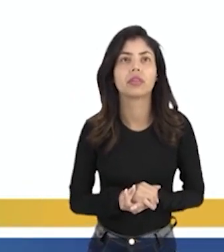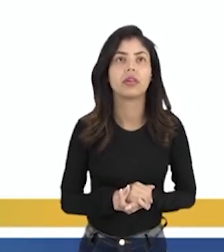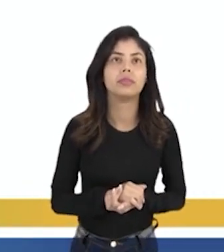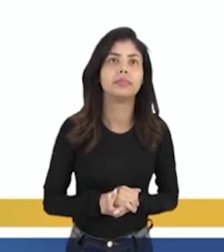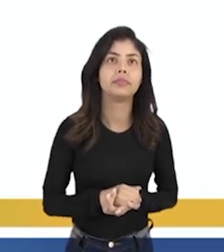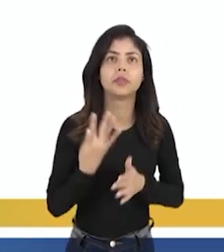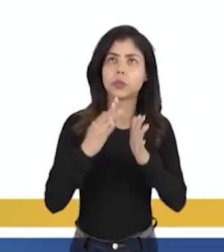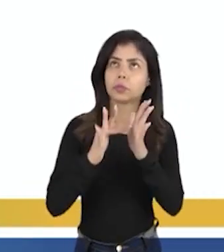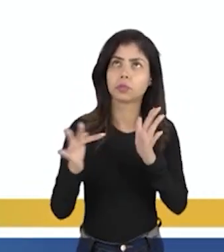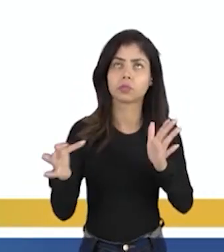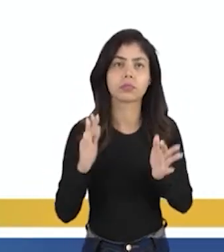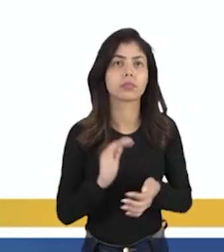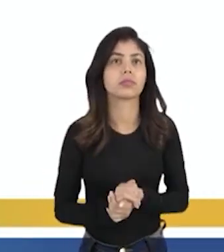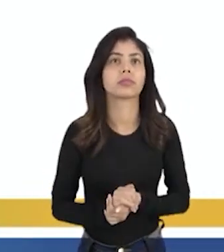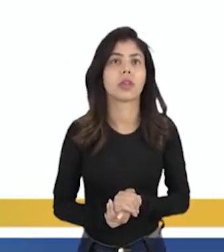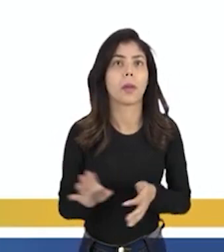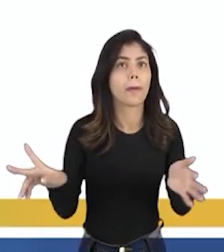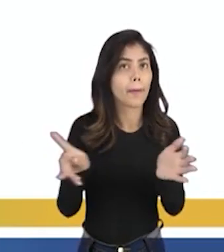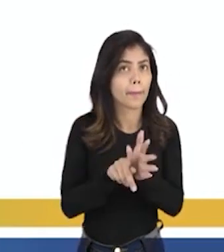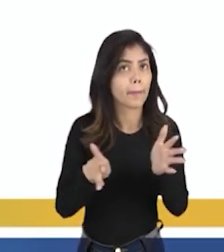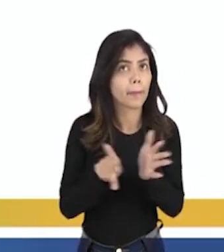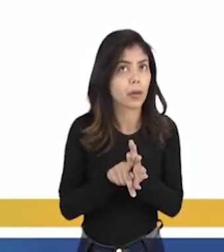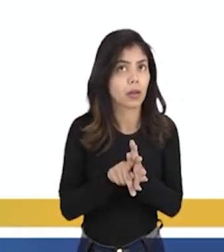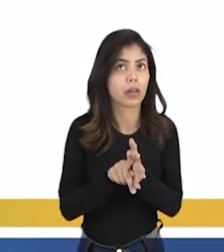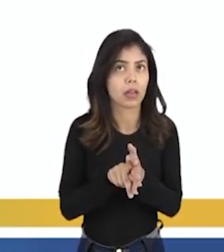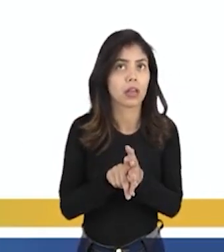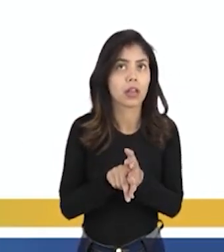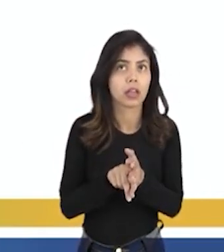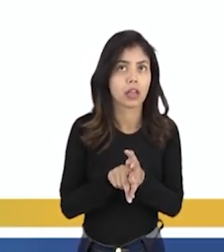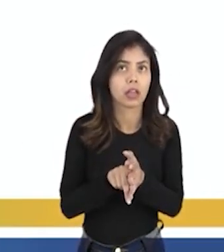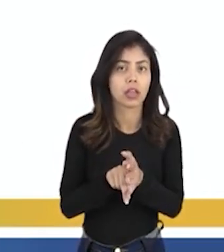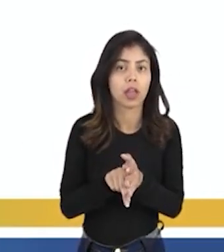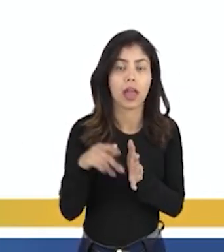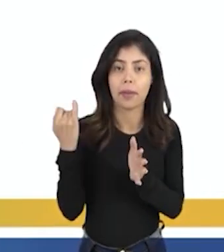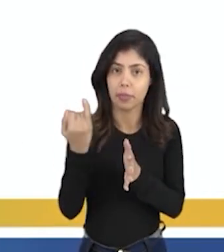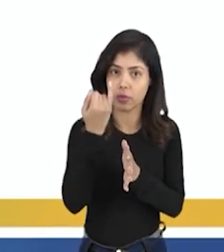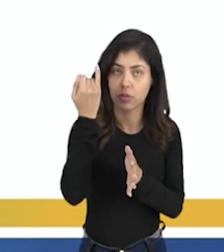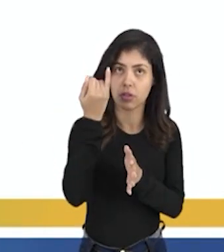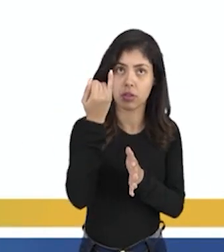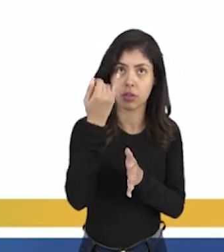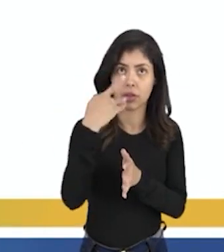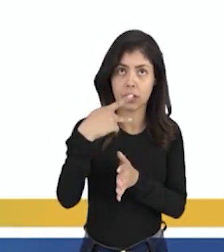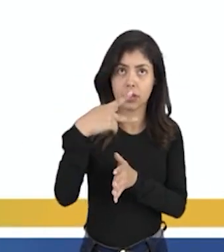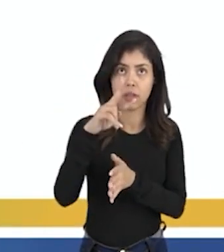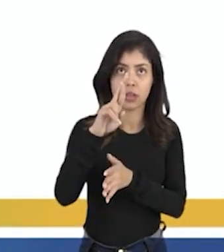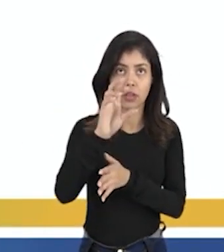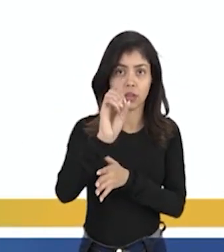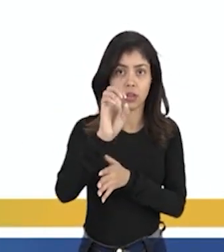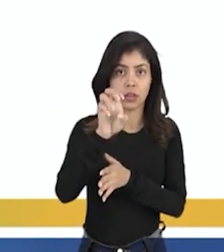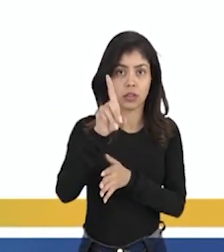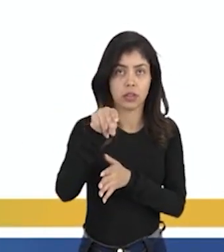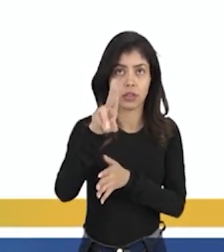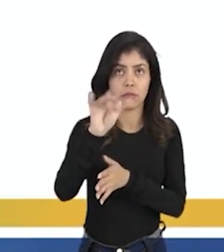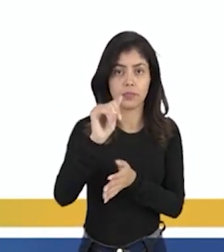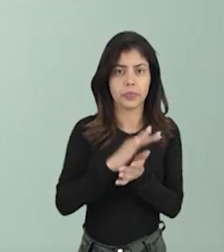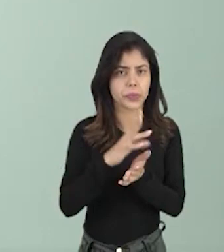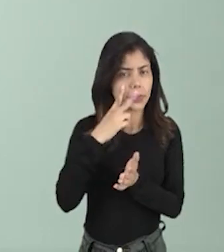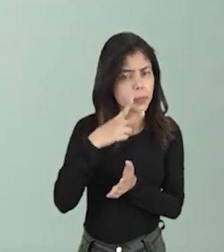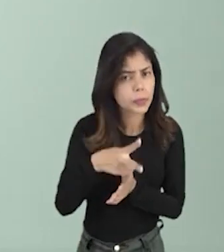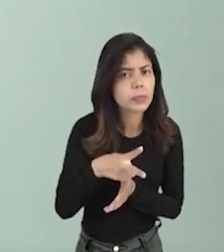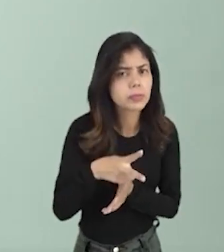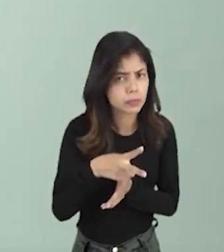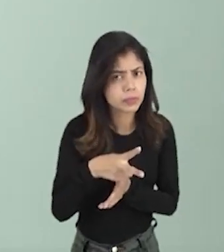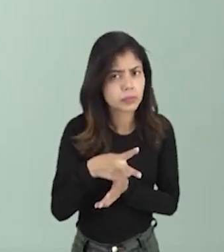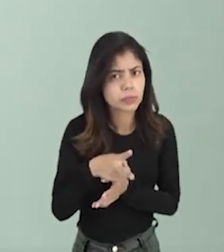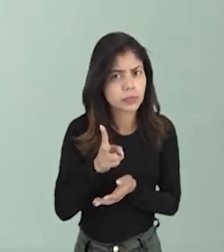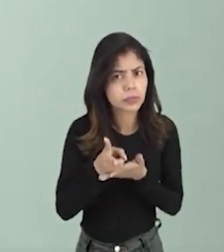vai dizer assim, a função que predomina, olha essa palavrinha, sempre que vocês virem ela num